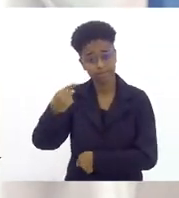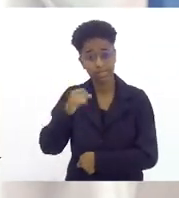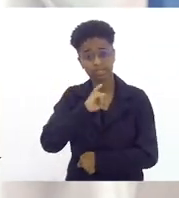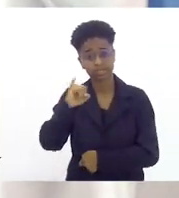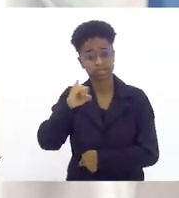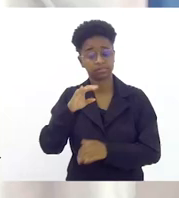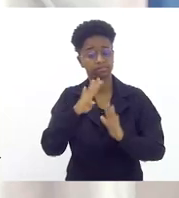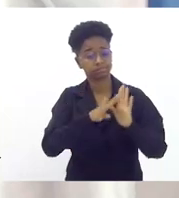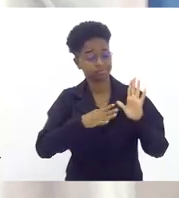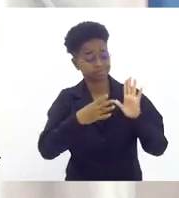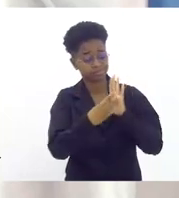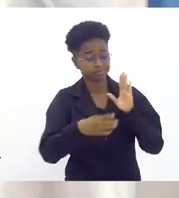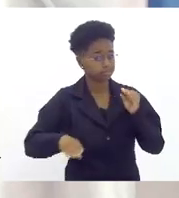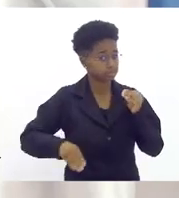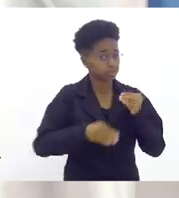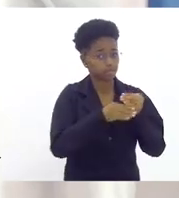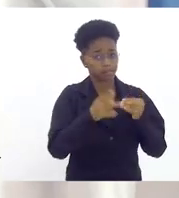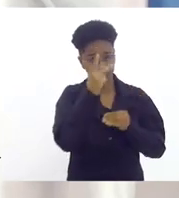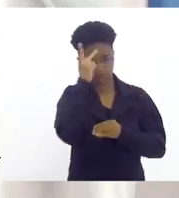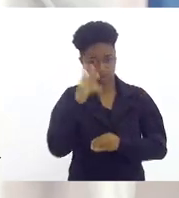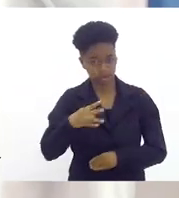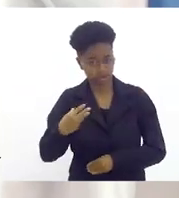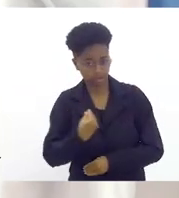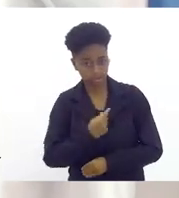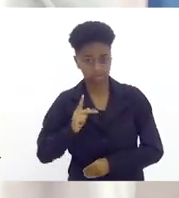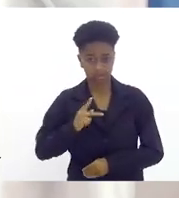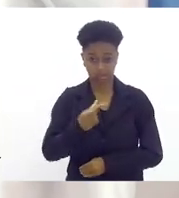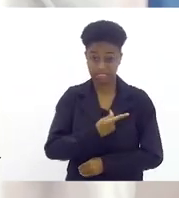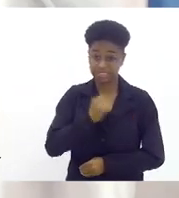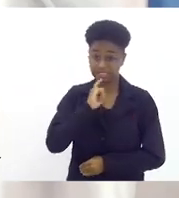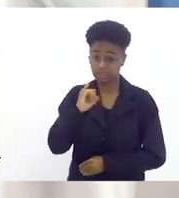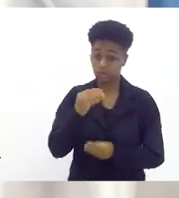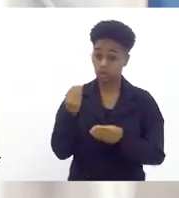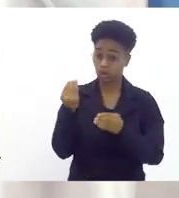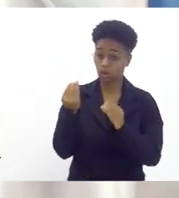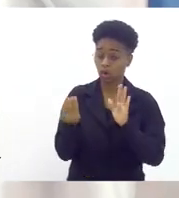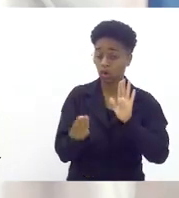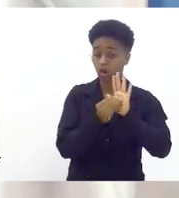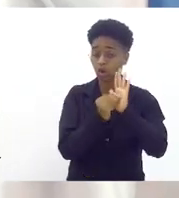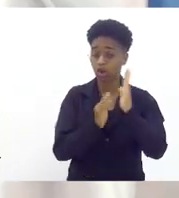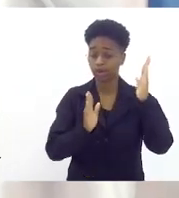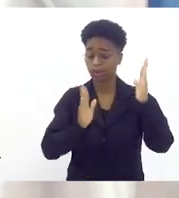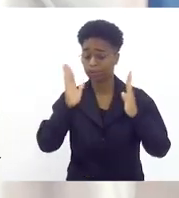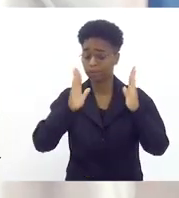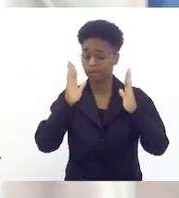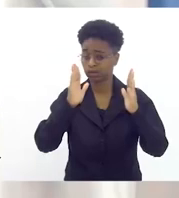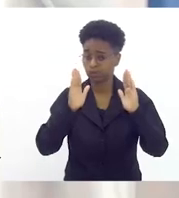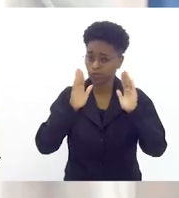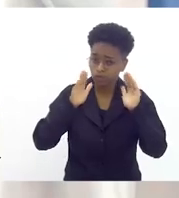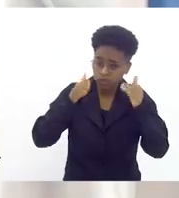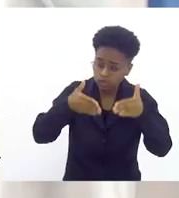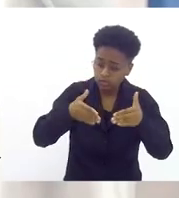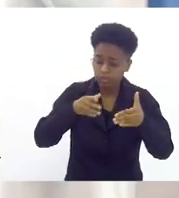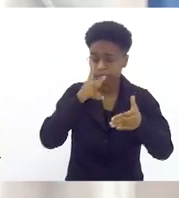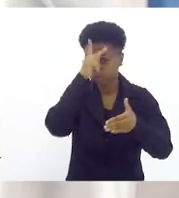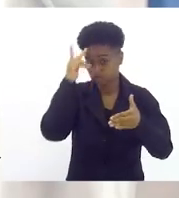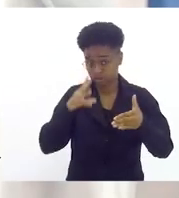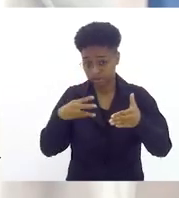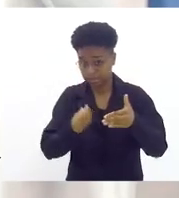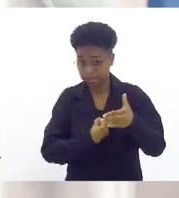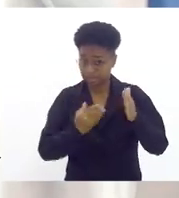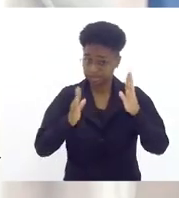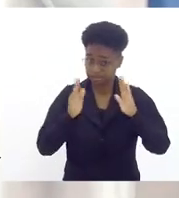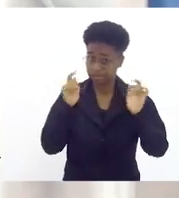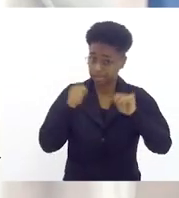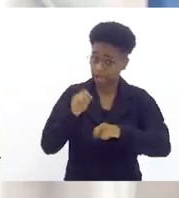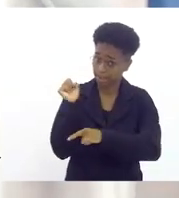enquadramento de pessoas transexuais e travestis numa faixa específica que vai levar a aposentadoria para um